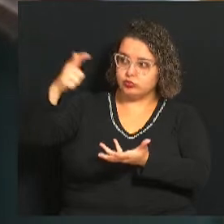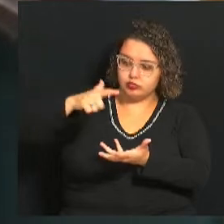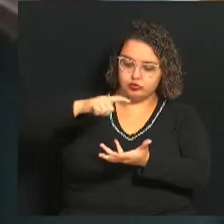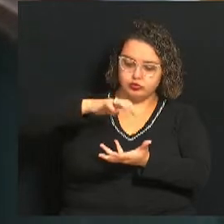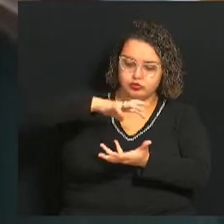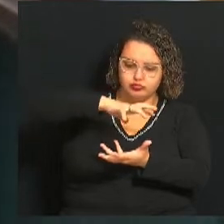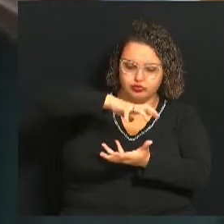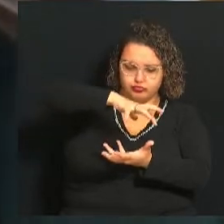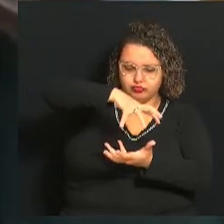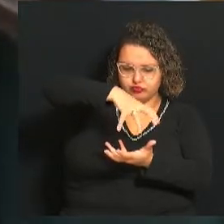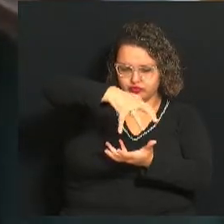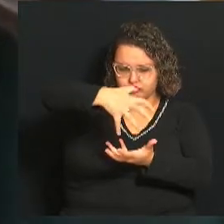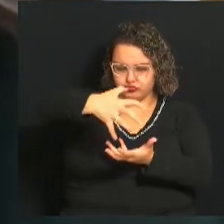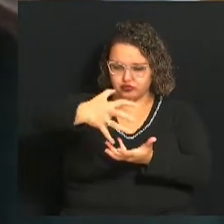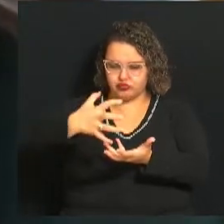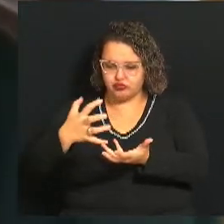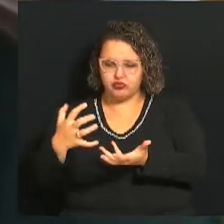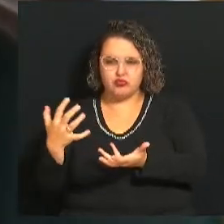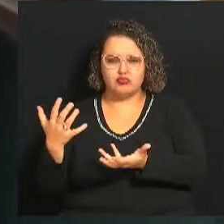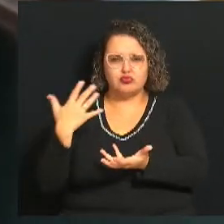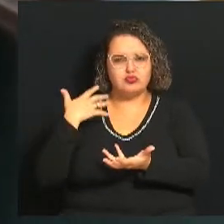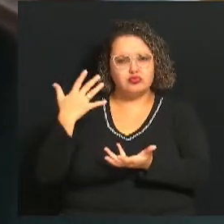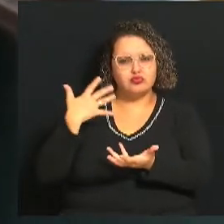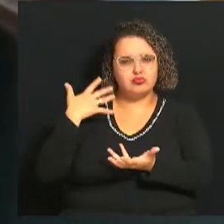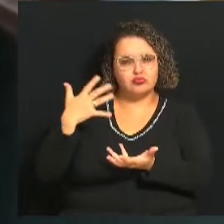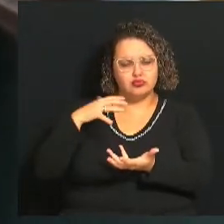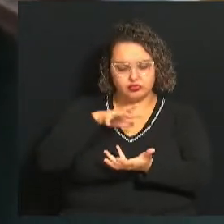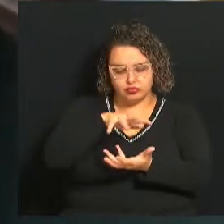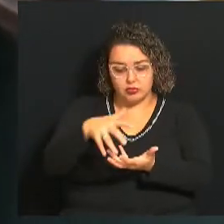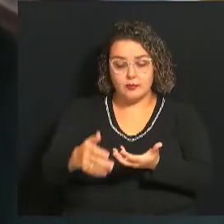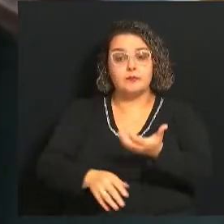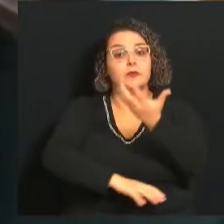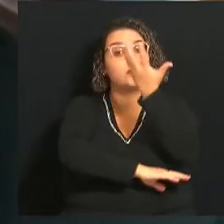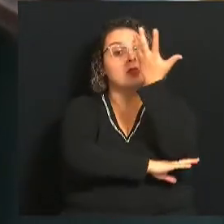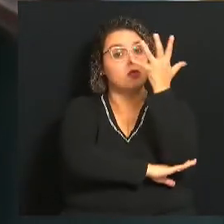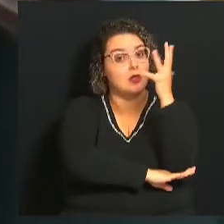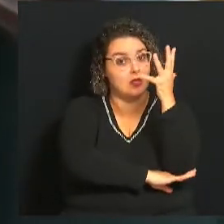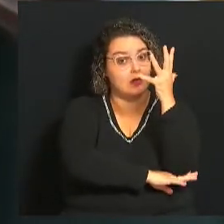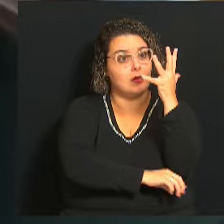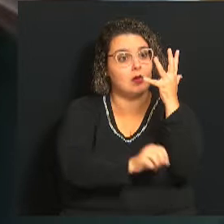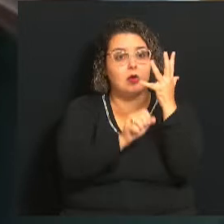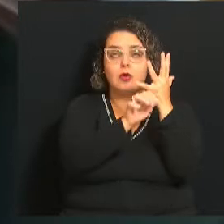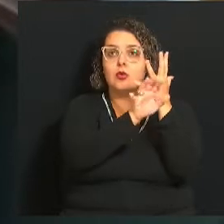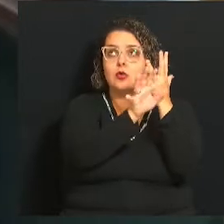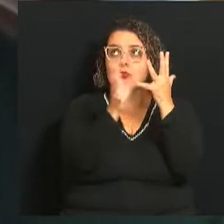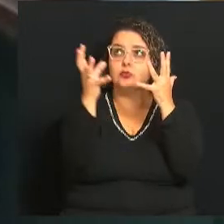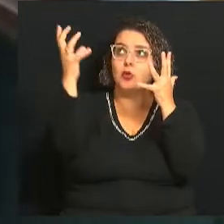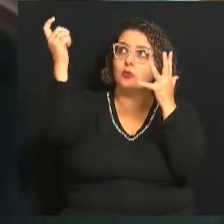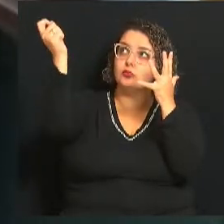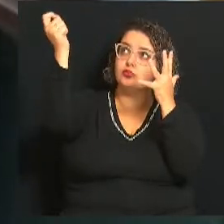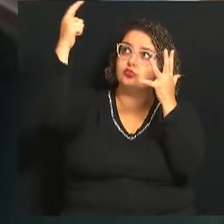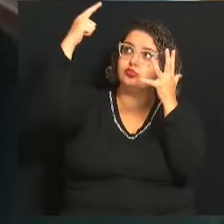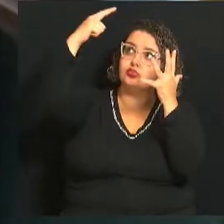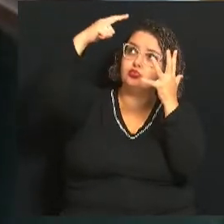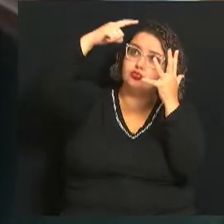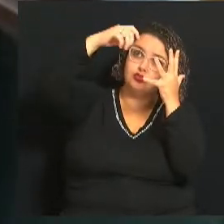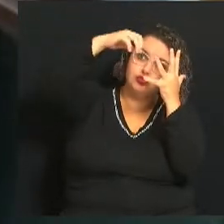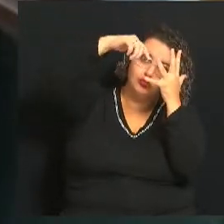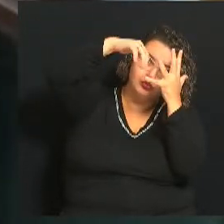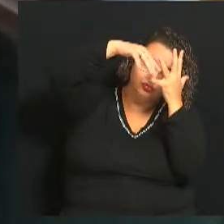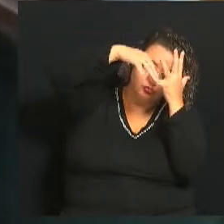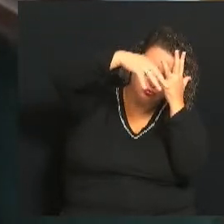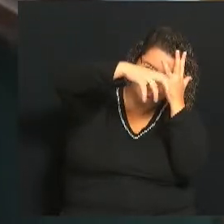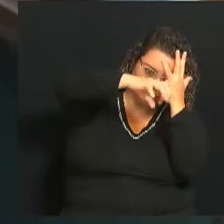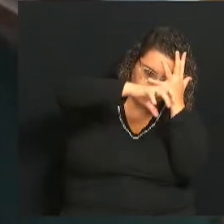têm uma capacidade muito grande de armazenamento por meio de captura do